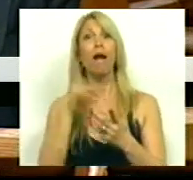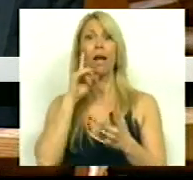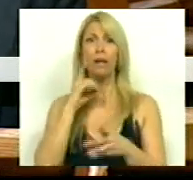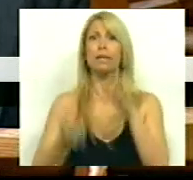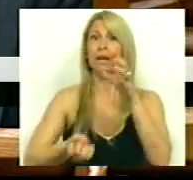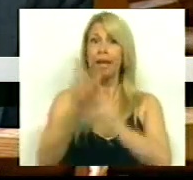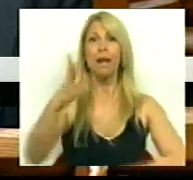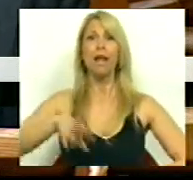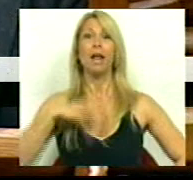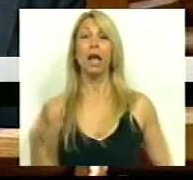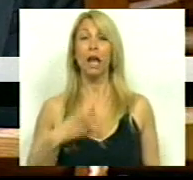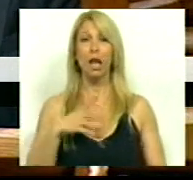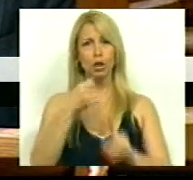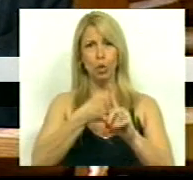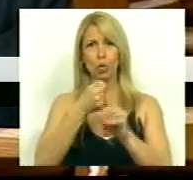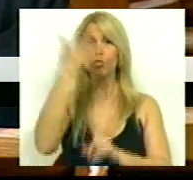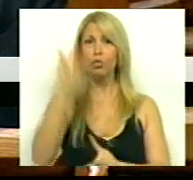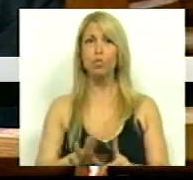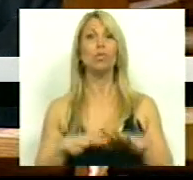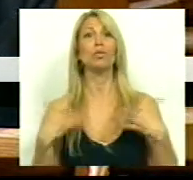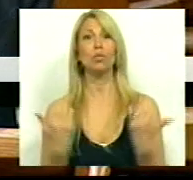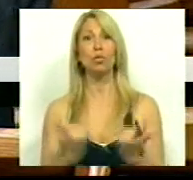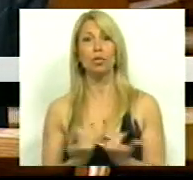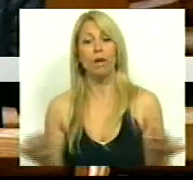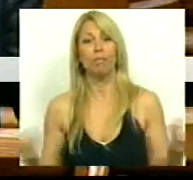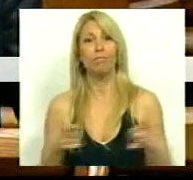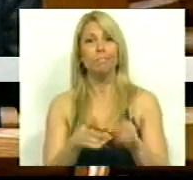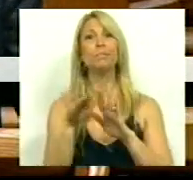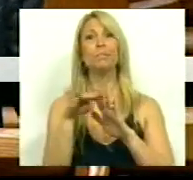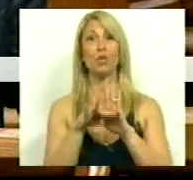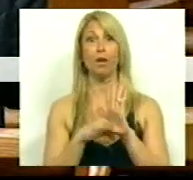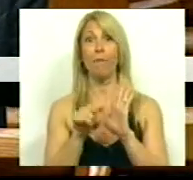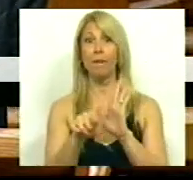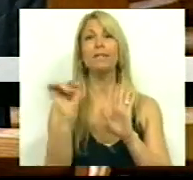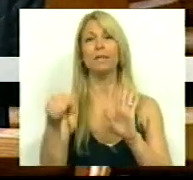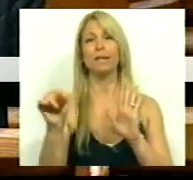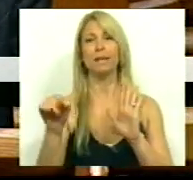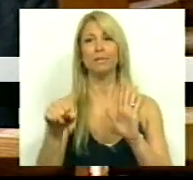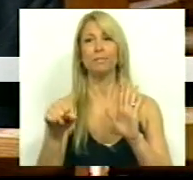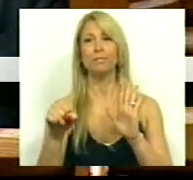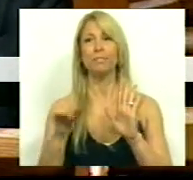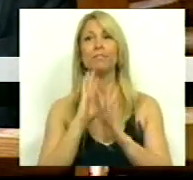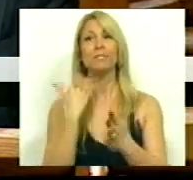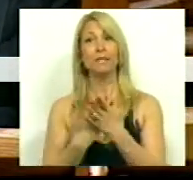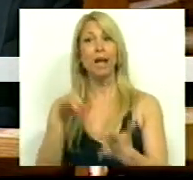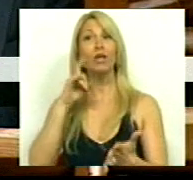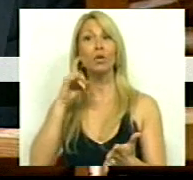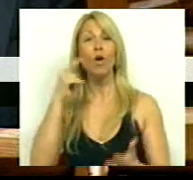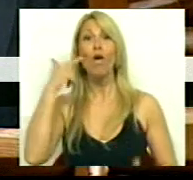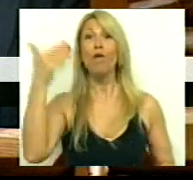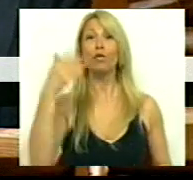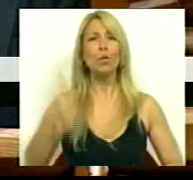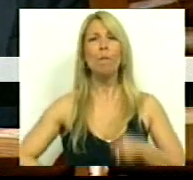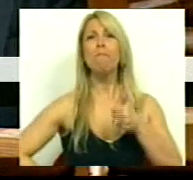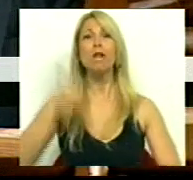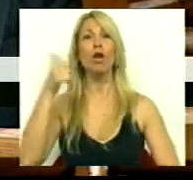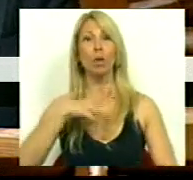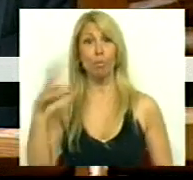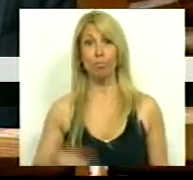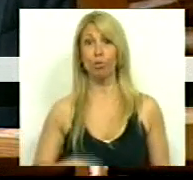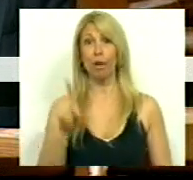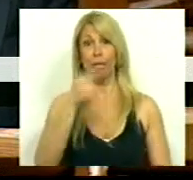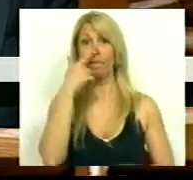riqueza, lutar pela justiça social, eis um programa, esse sim, que assegurará um futuro melhor para Portugal e para